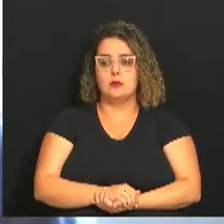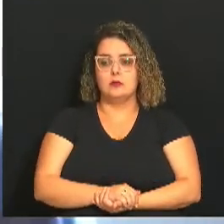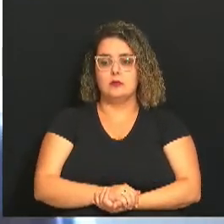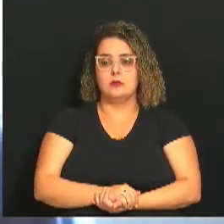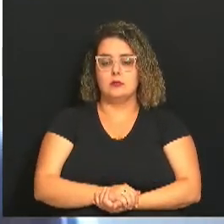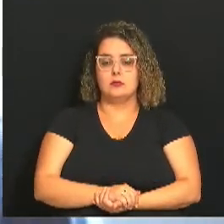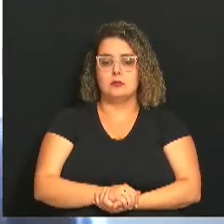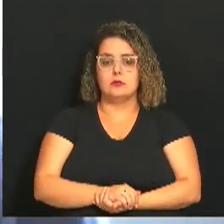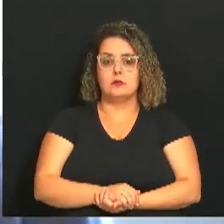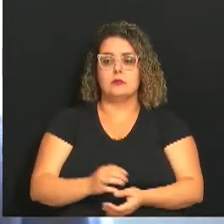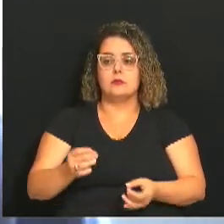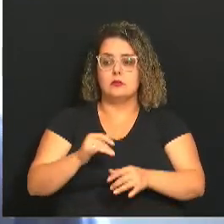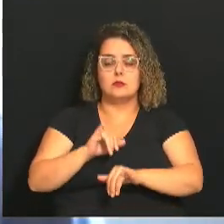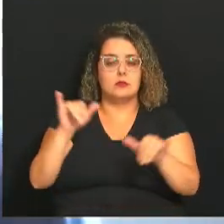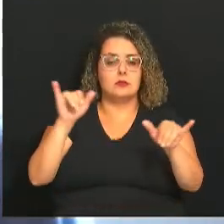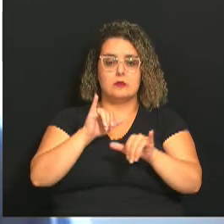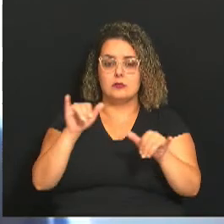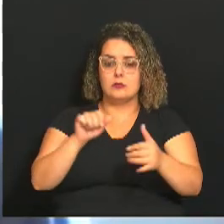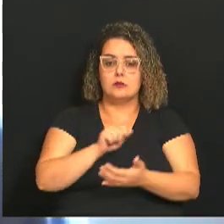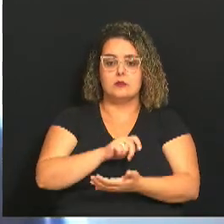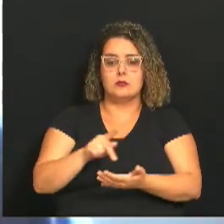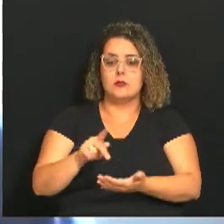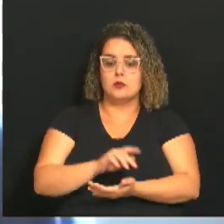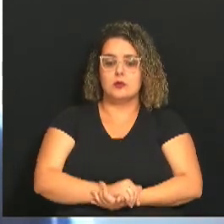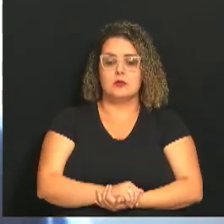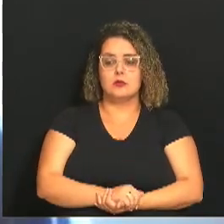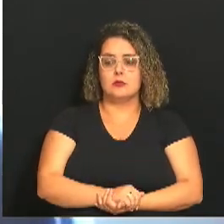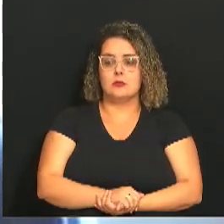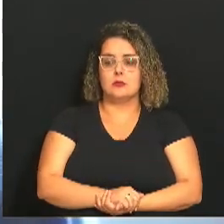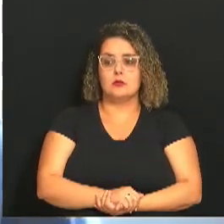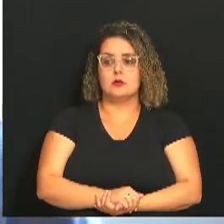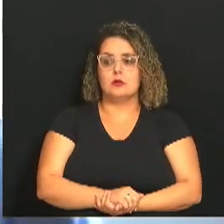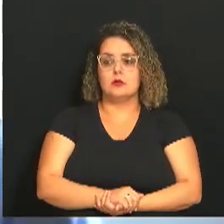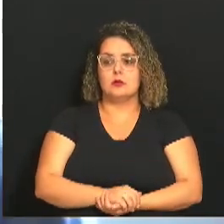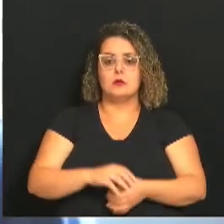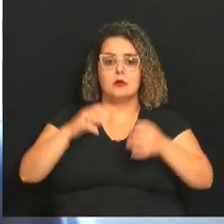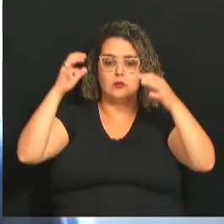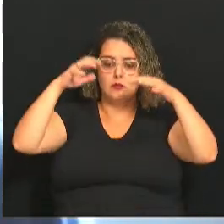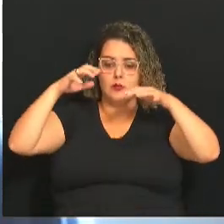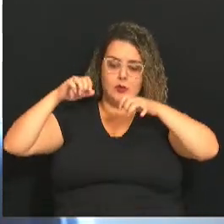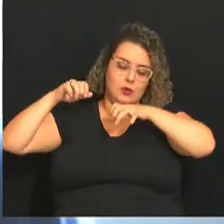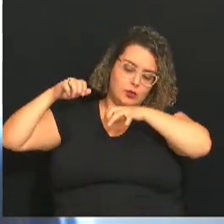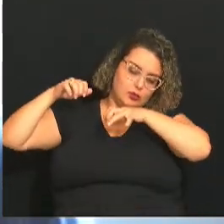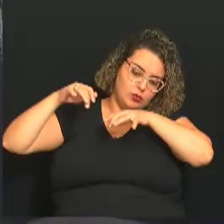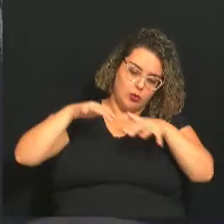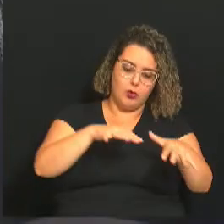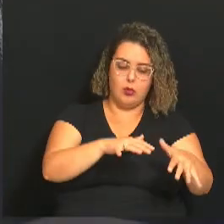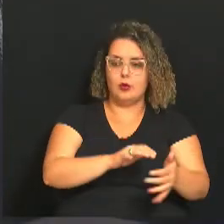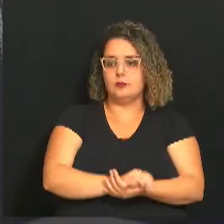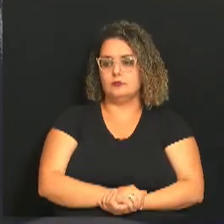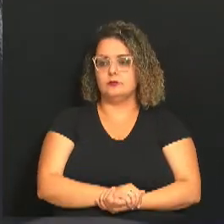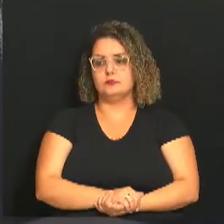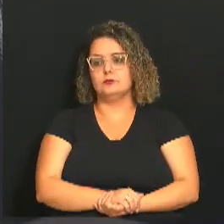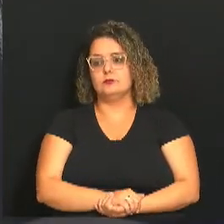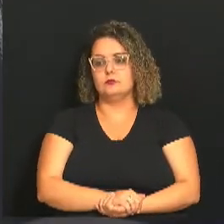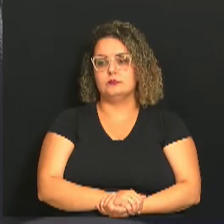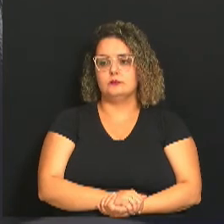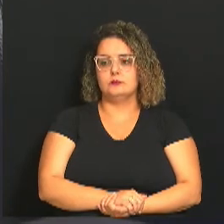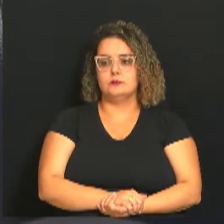isso, um clique, um aplicativo, a pessoa lá clica, alagamento, enxurrada, enfim.